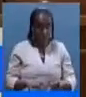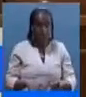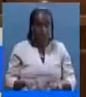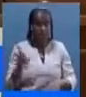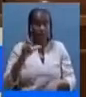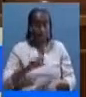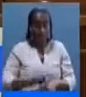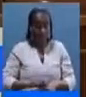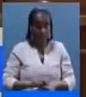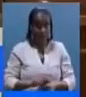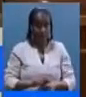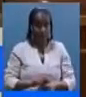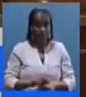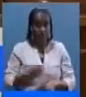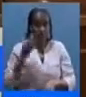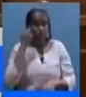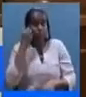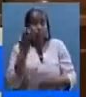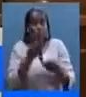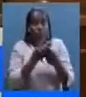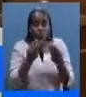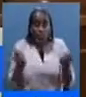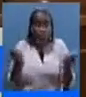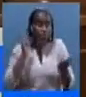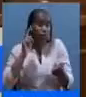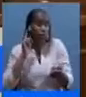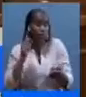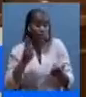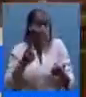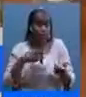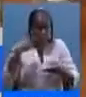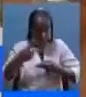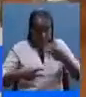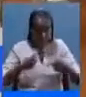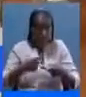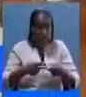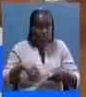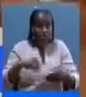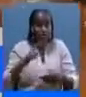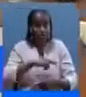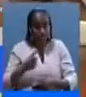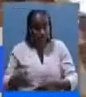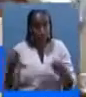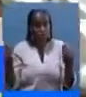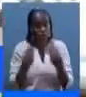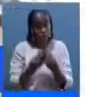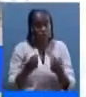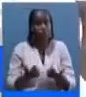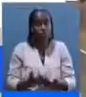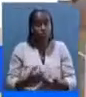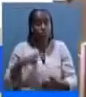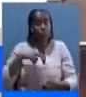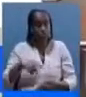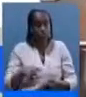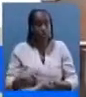mas também como instrumento importante na avaliação pré-evacuação. Junto com Portugal, Cabo Verde quer ver a